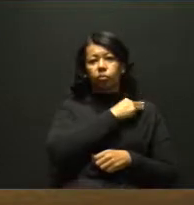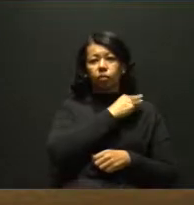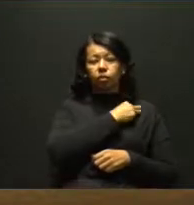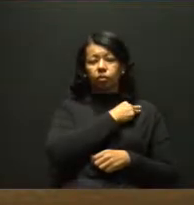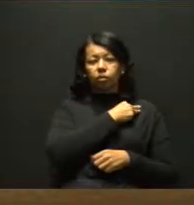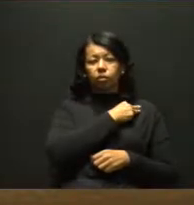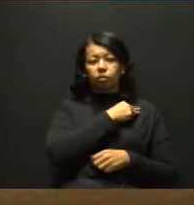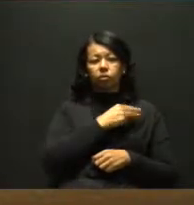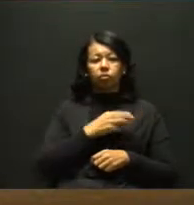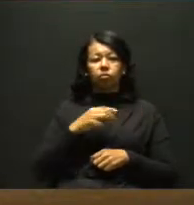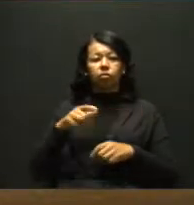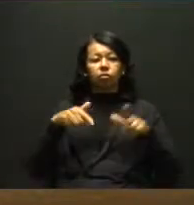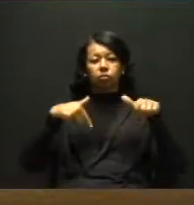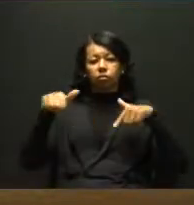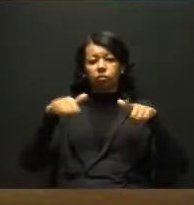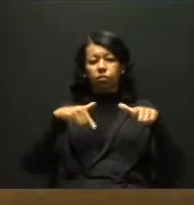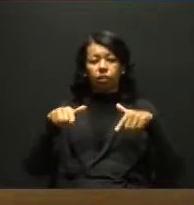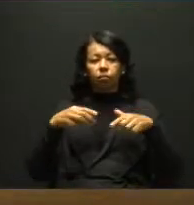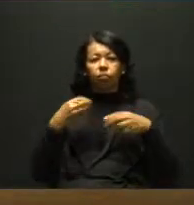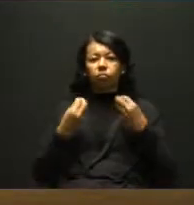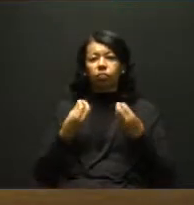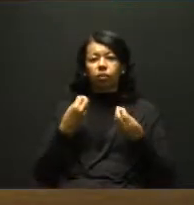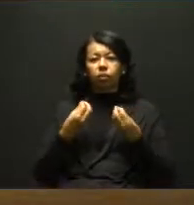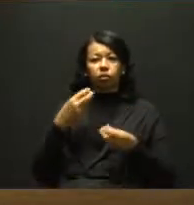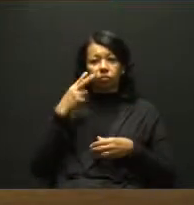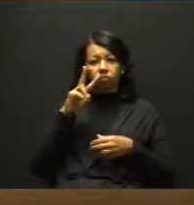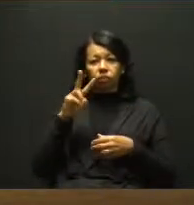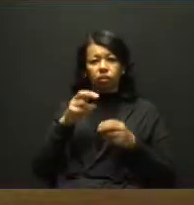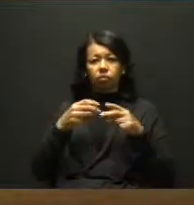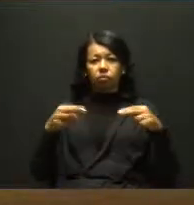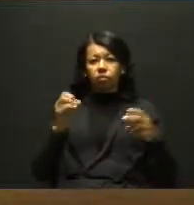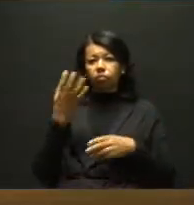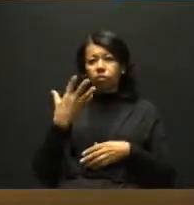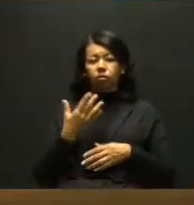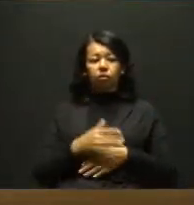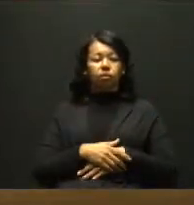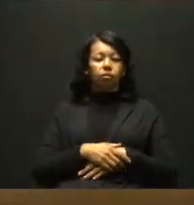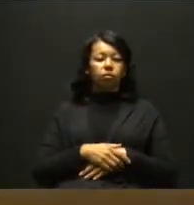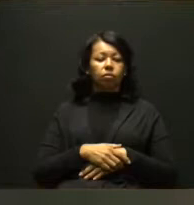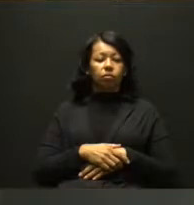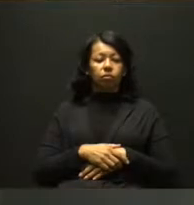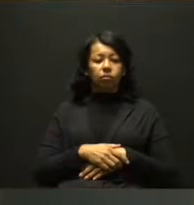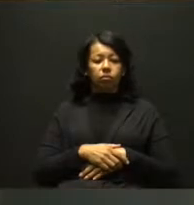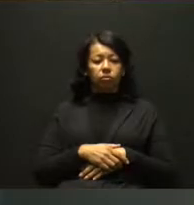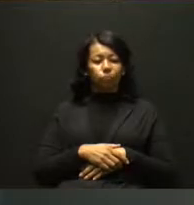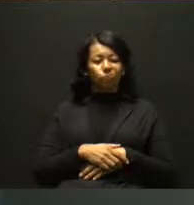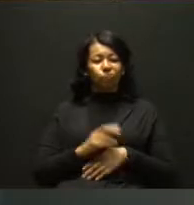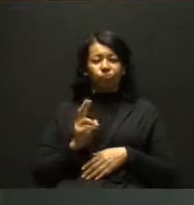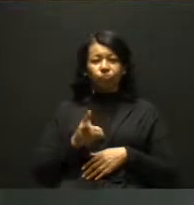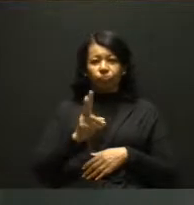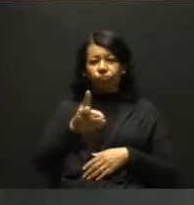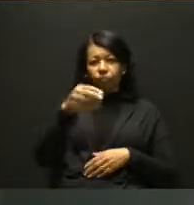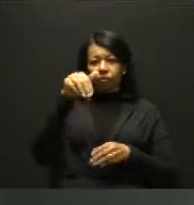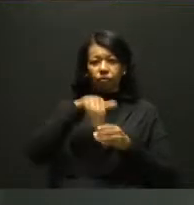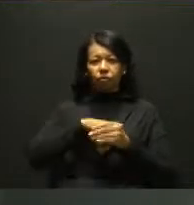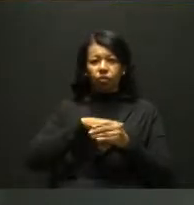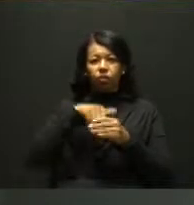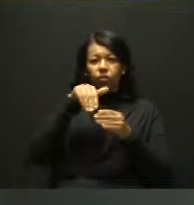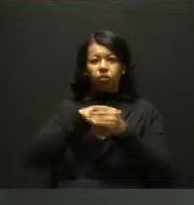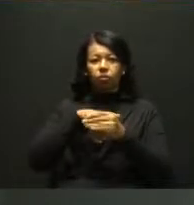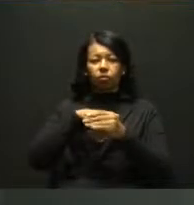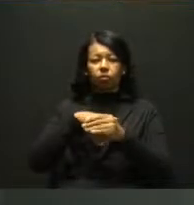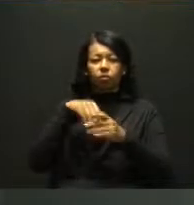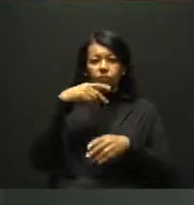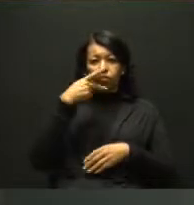e medidas de emprego e aí eu quero ver as coisas sair do papel só isso continue votação com a palavra o vereador